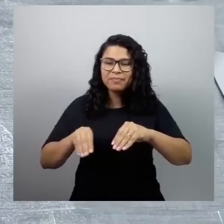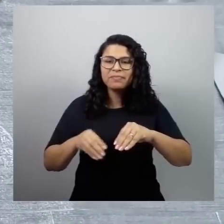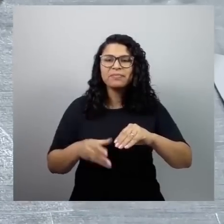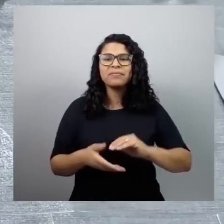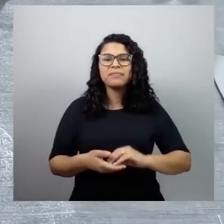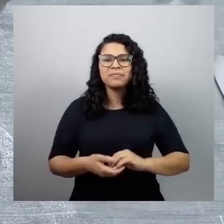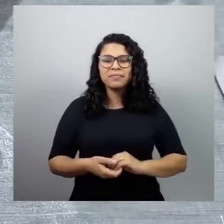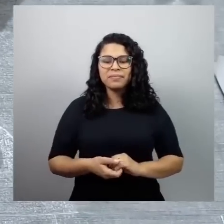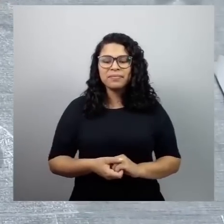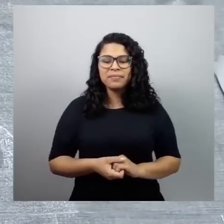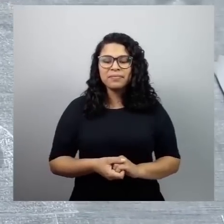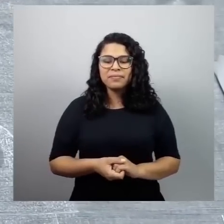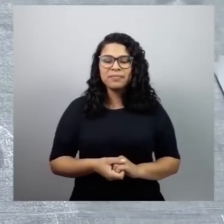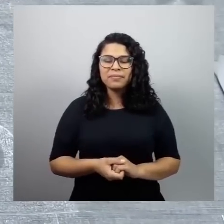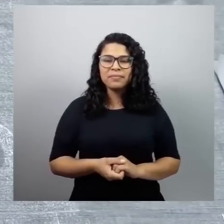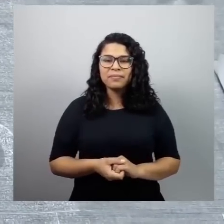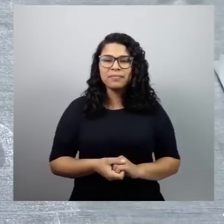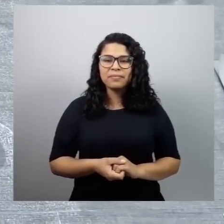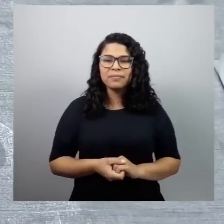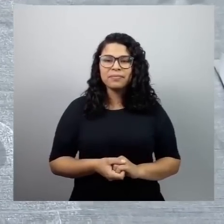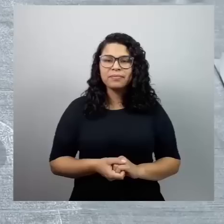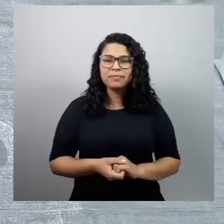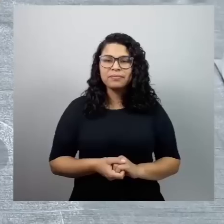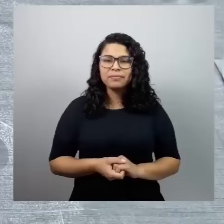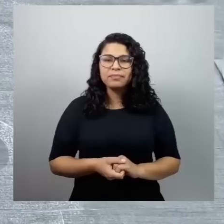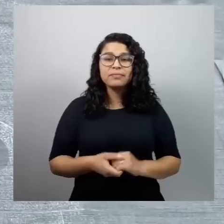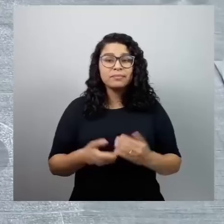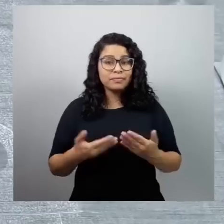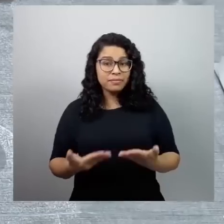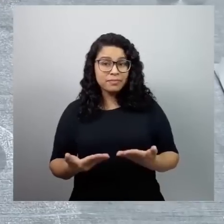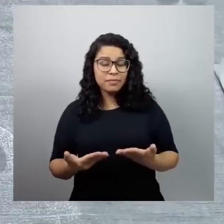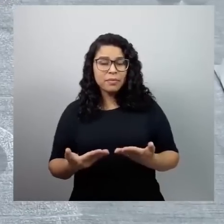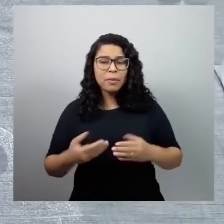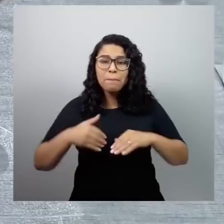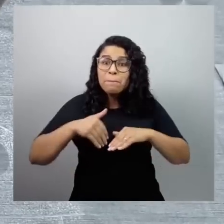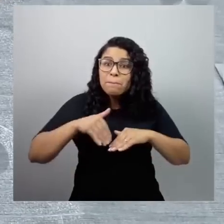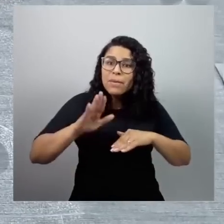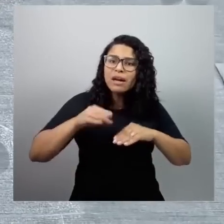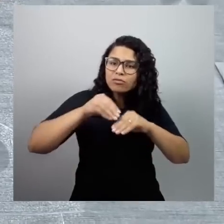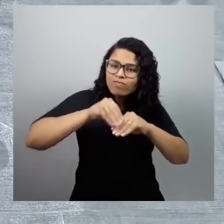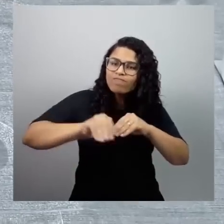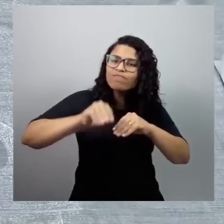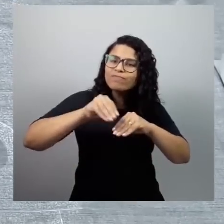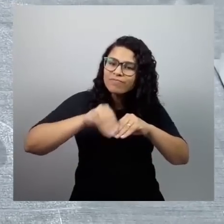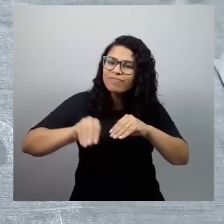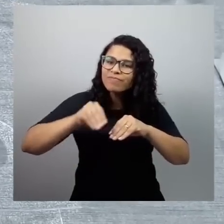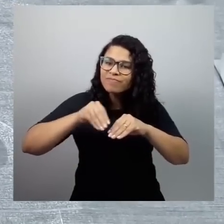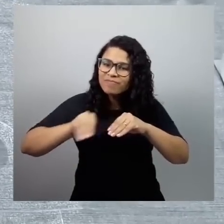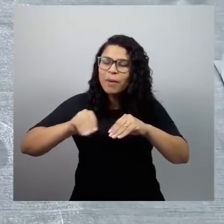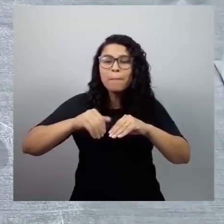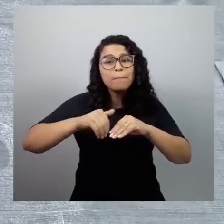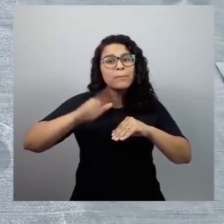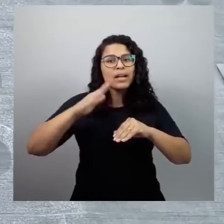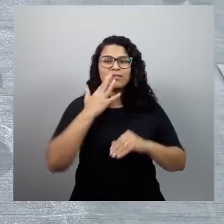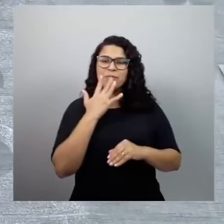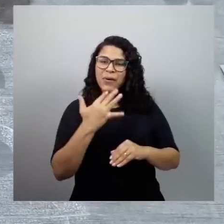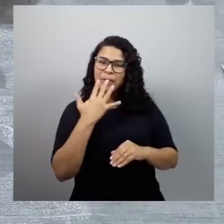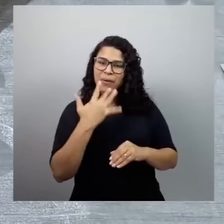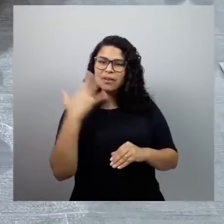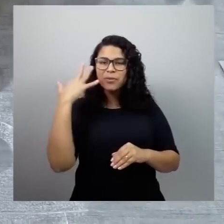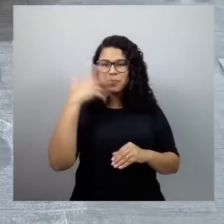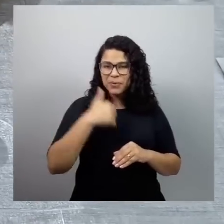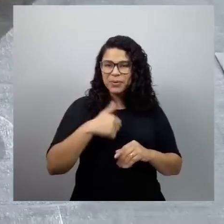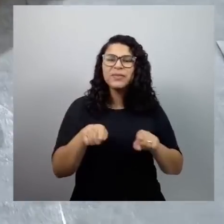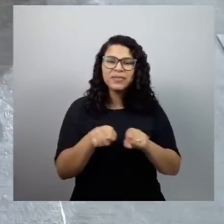segurar a folhinha no lugar, tá bom? Então olha, quanto mais puxar, mais vai ficar, vocês